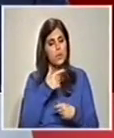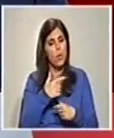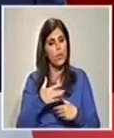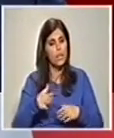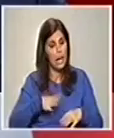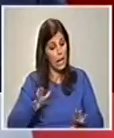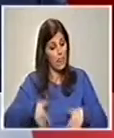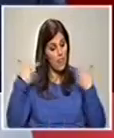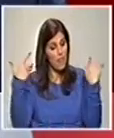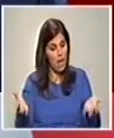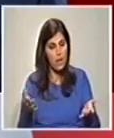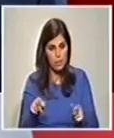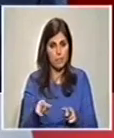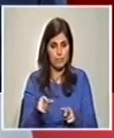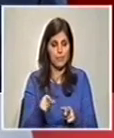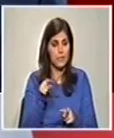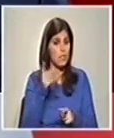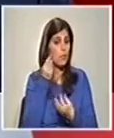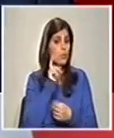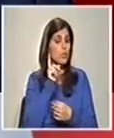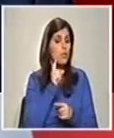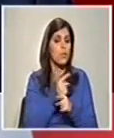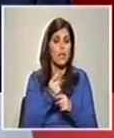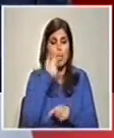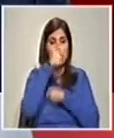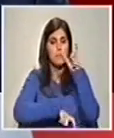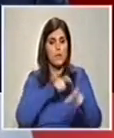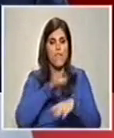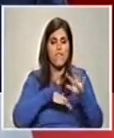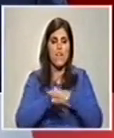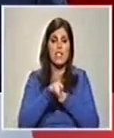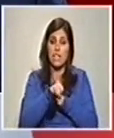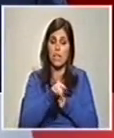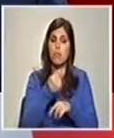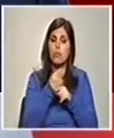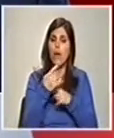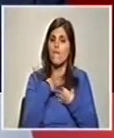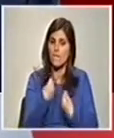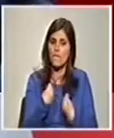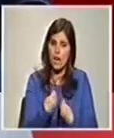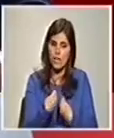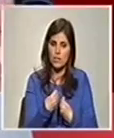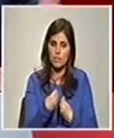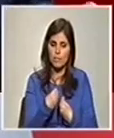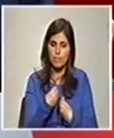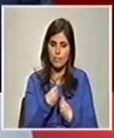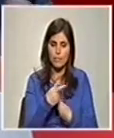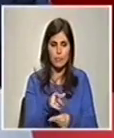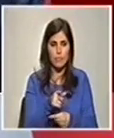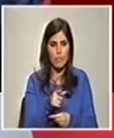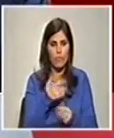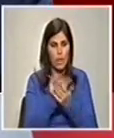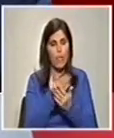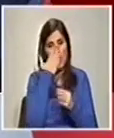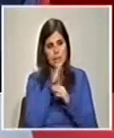é muito tocante, porque aquelas pessoas fazem aquilo porque gostam de fazer aquilo. Aliás, é um condicionante e dão